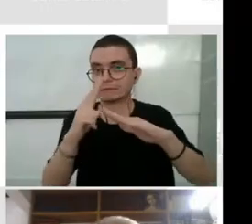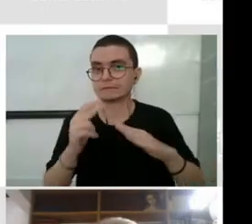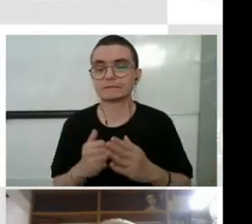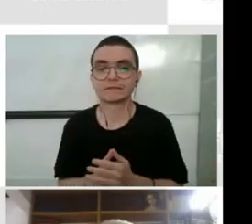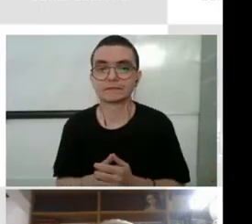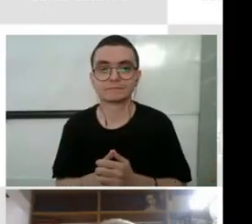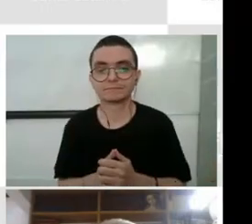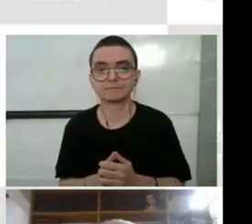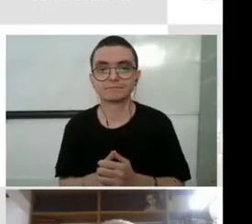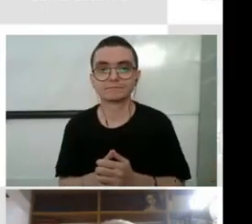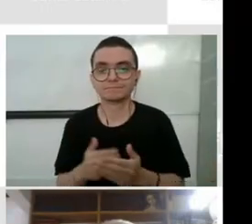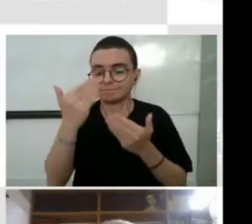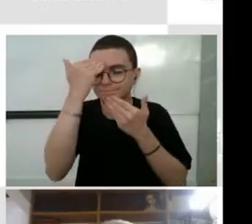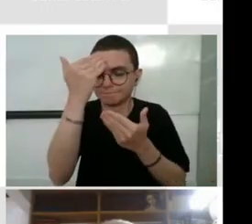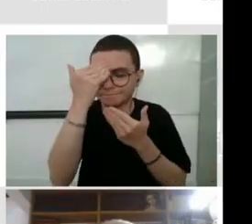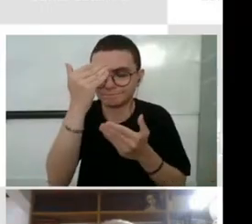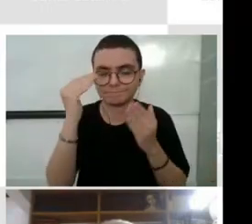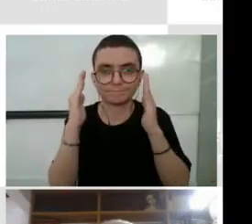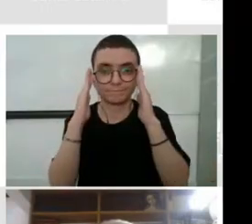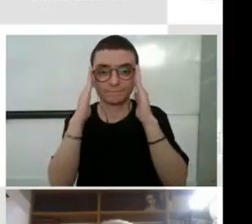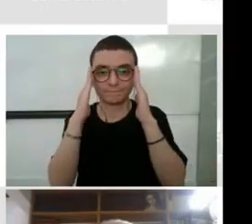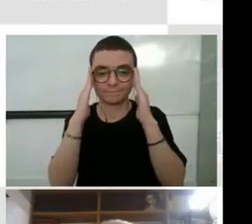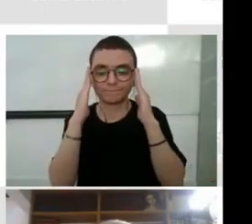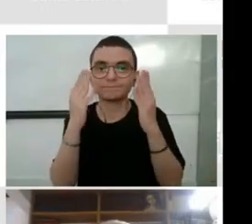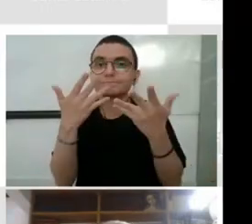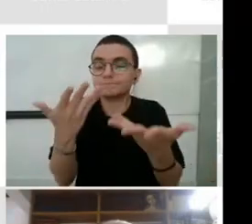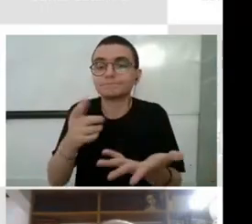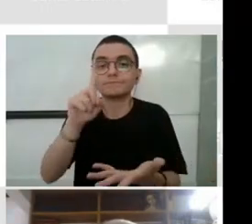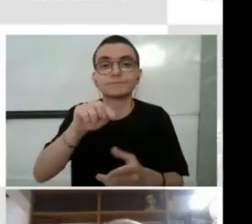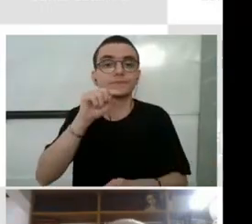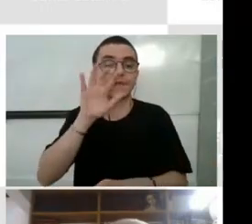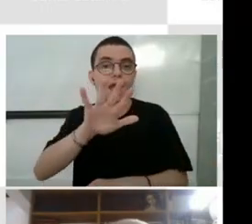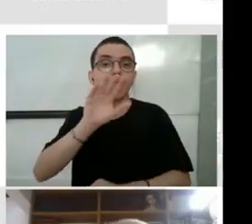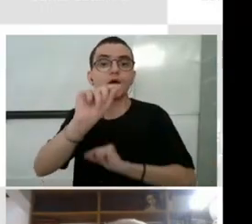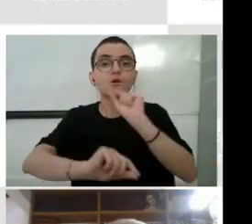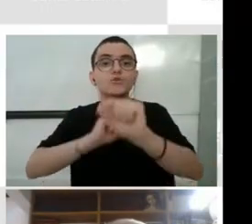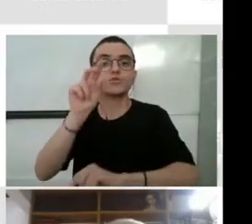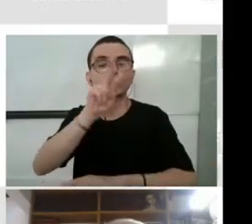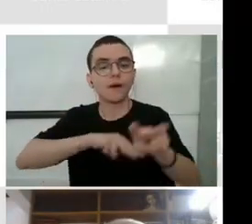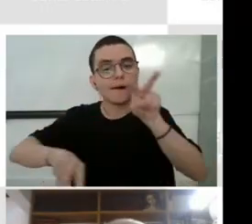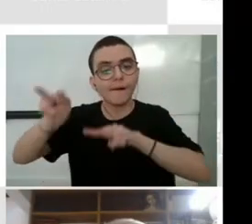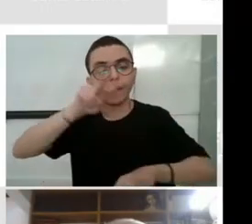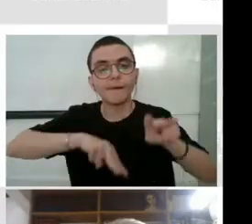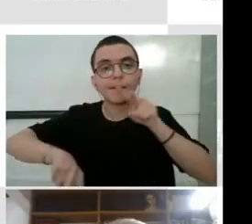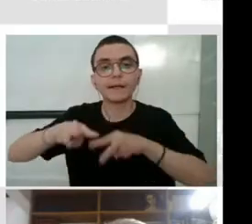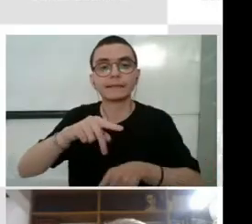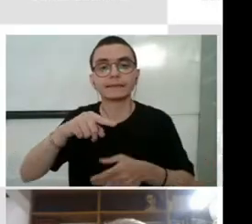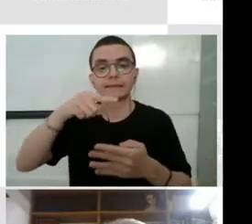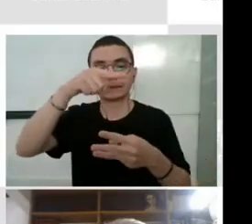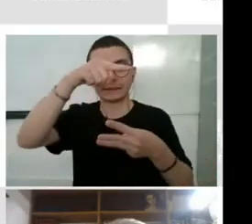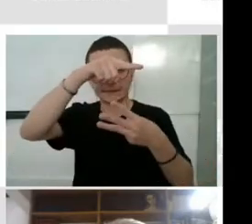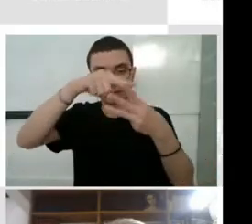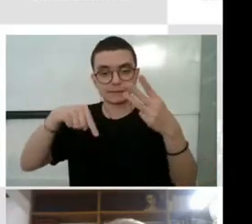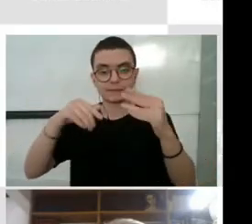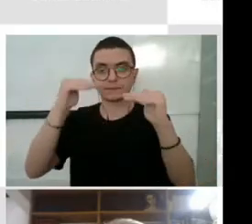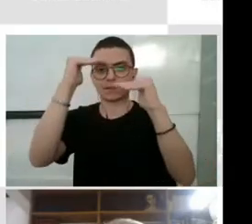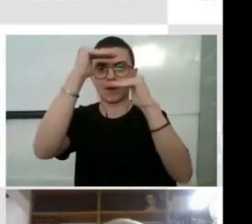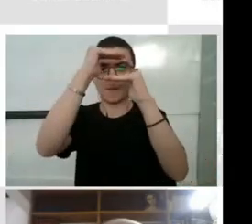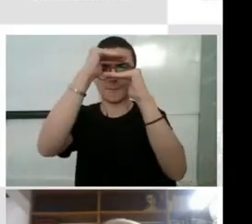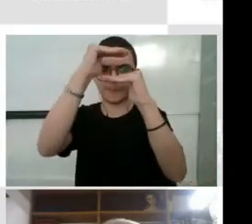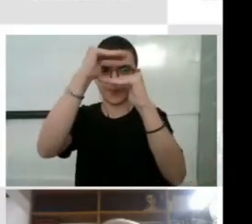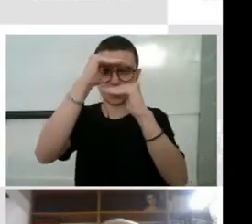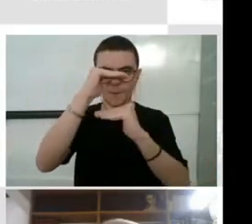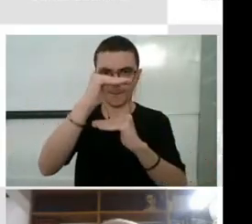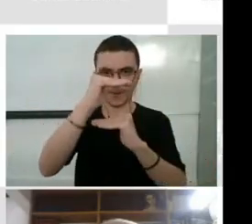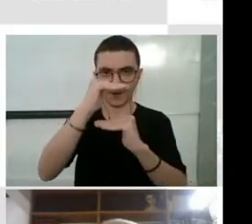Imagina. Obrigado a vocês. Então, é isso que nós estamos vendo aqui, e o que nós estamos, essas três faixas aqui, então, para que a gente tenha